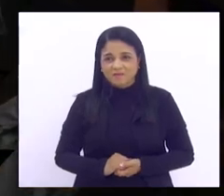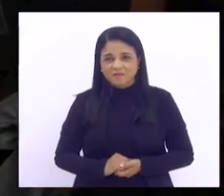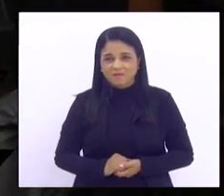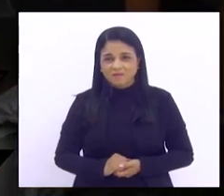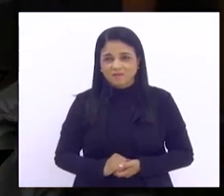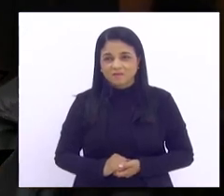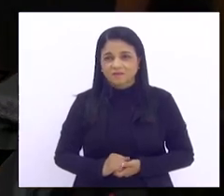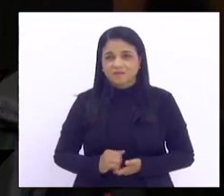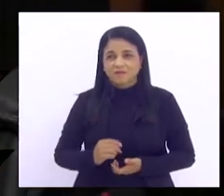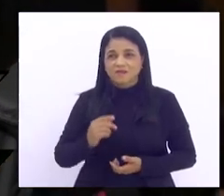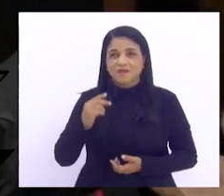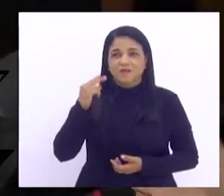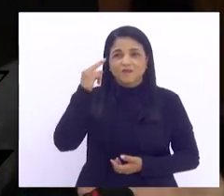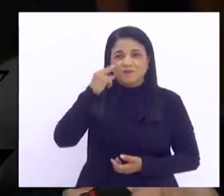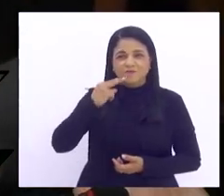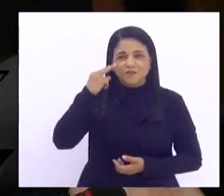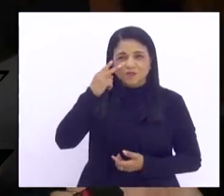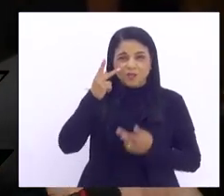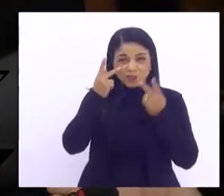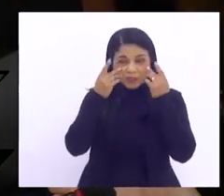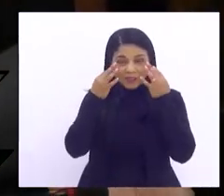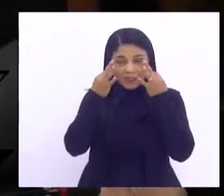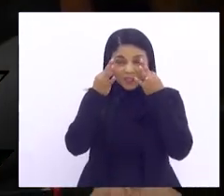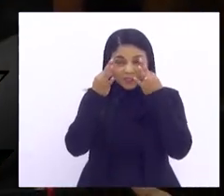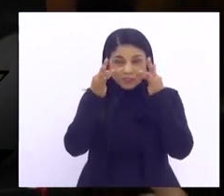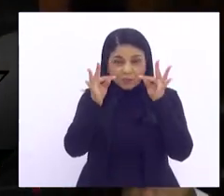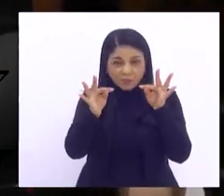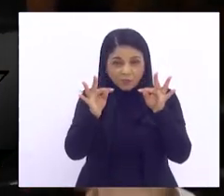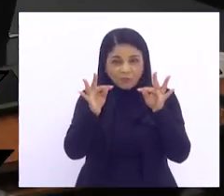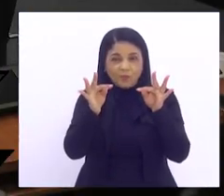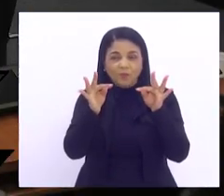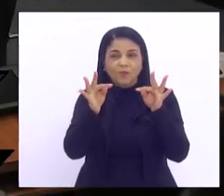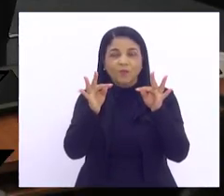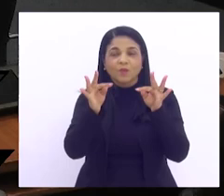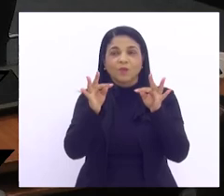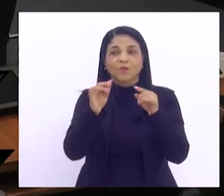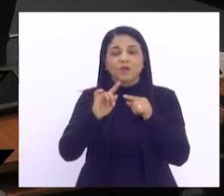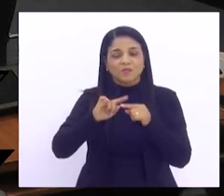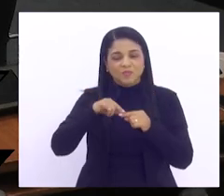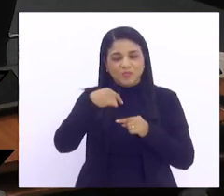Que a vereadora acabou de dar um testemunho aqui. Então,